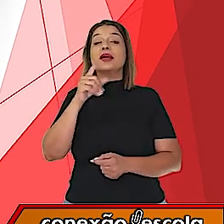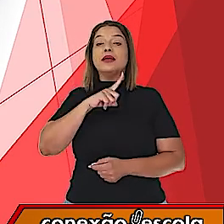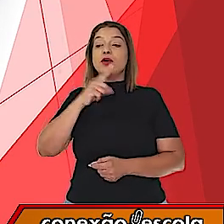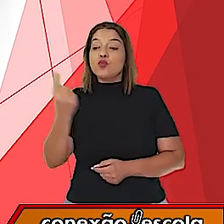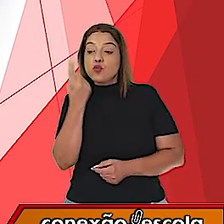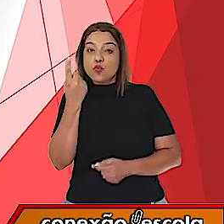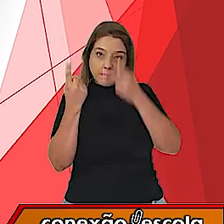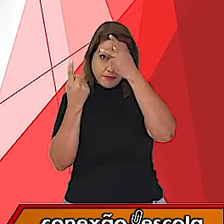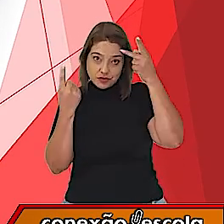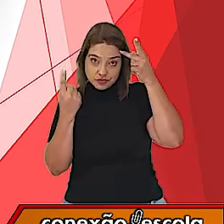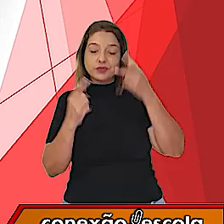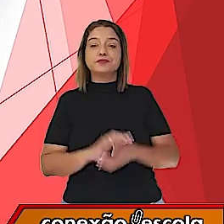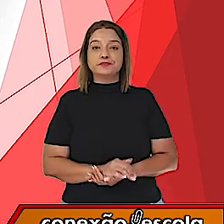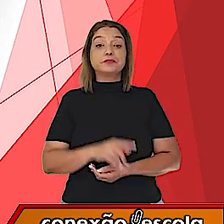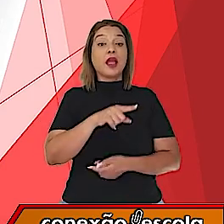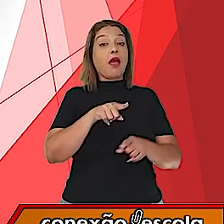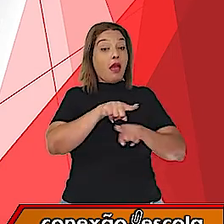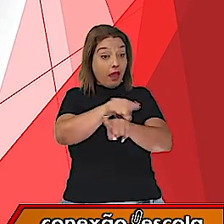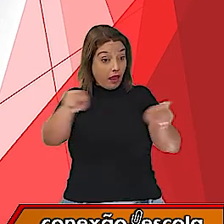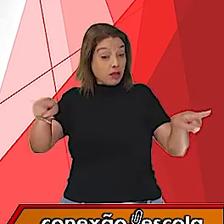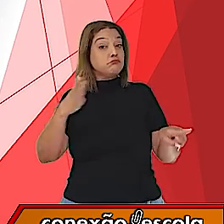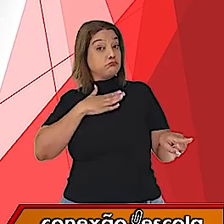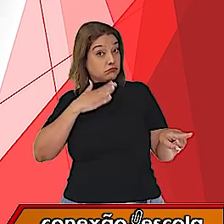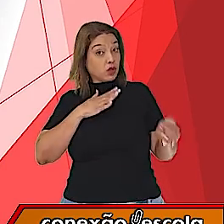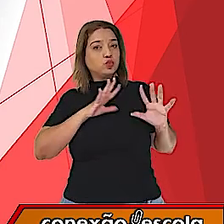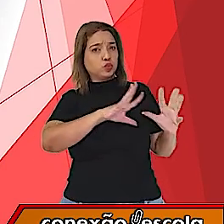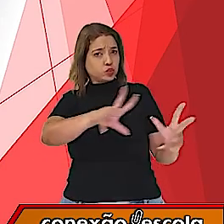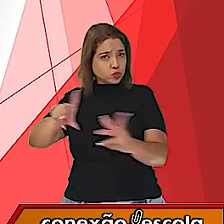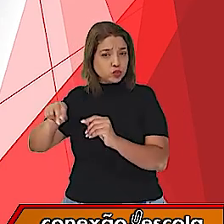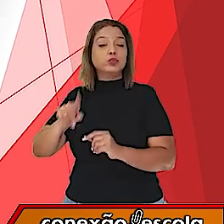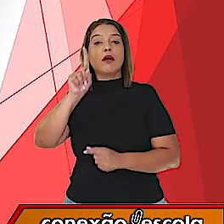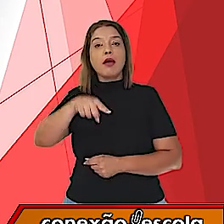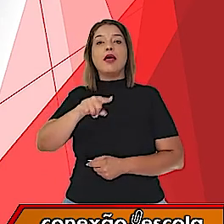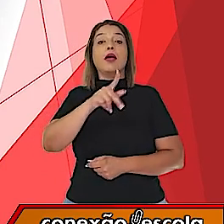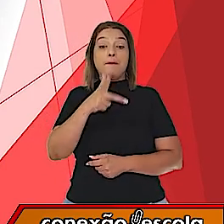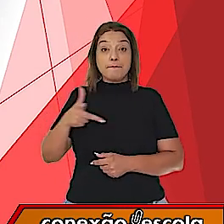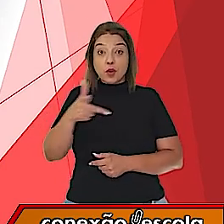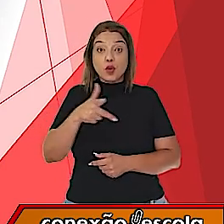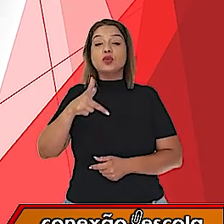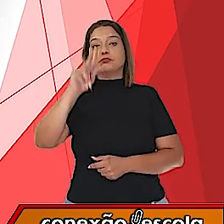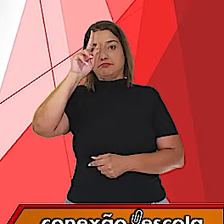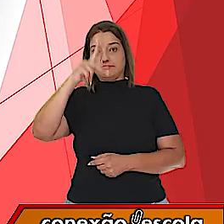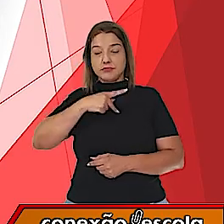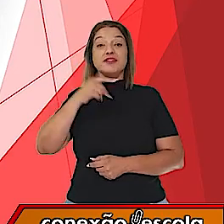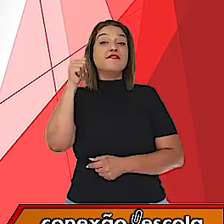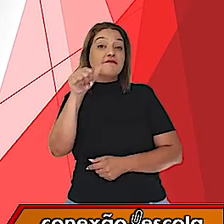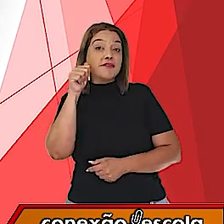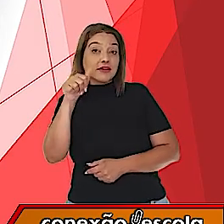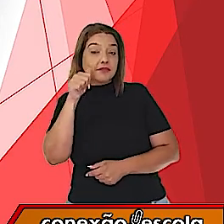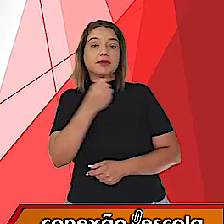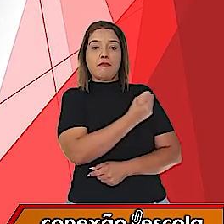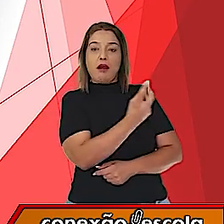singular. Essas são minhas coisas. Pronome possessivo feminino no